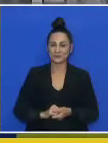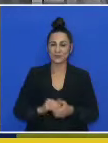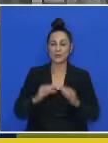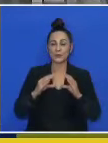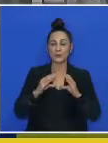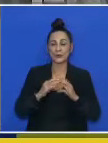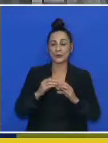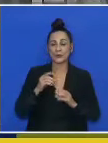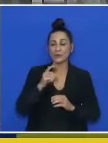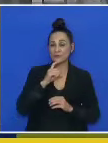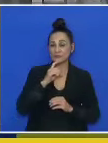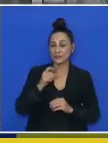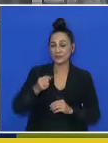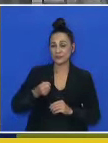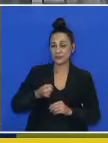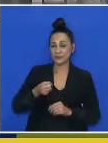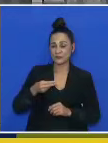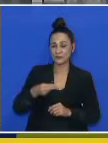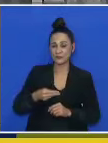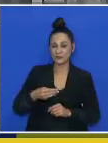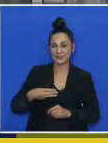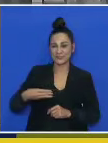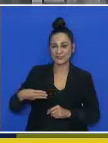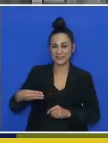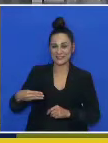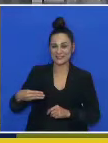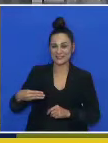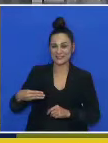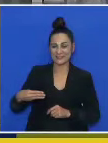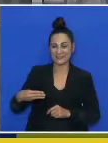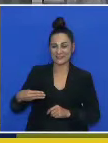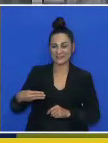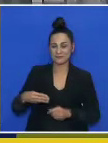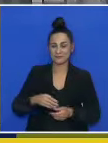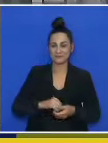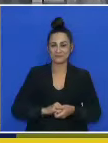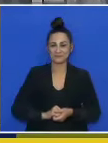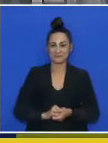Bola verde, número 23. Verde, 23.